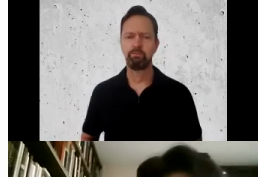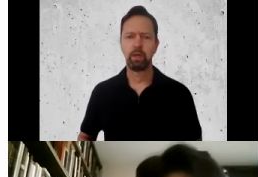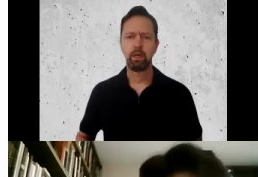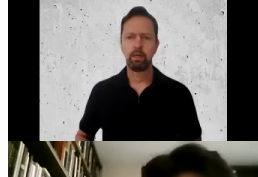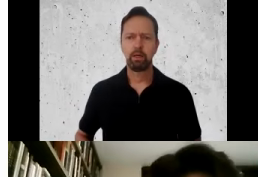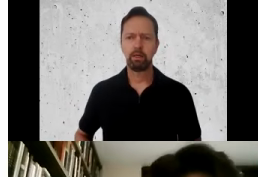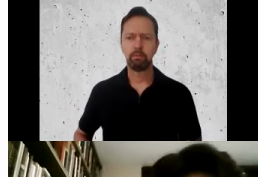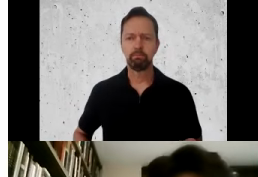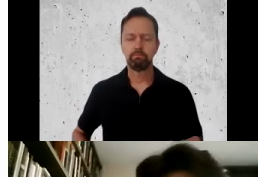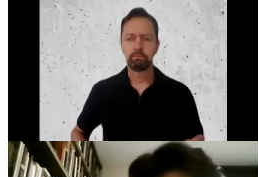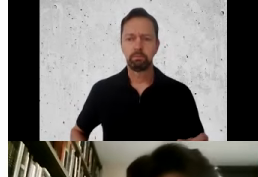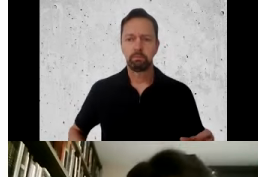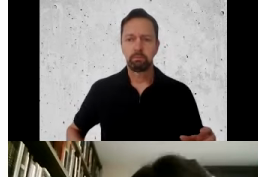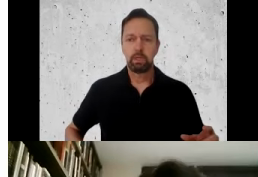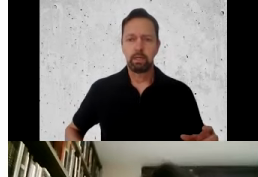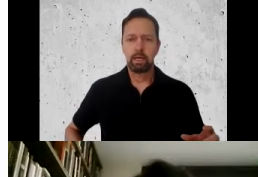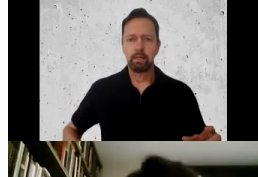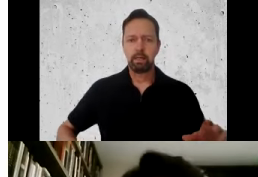seguinte, que...